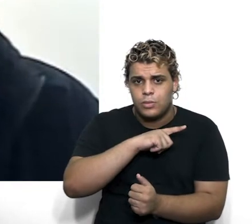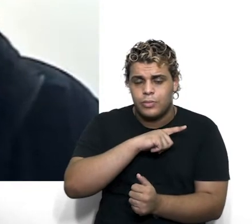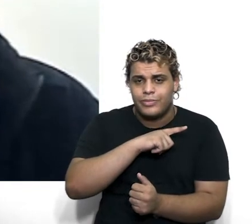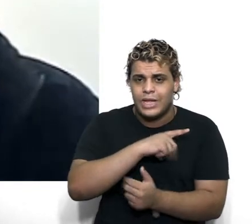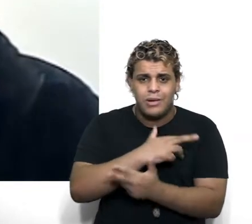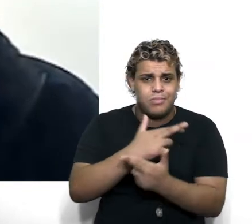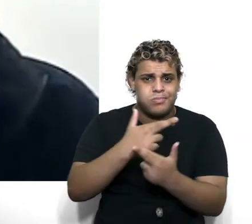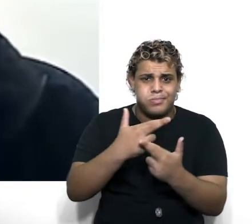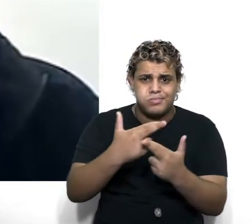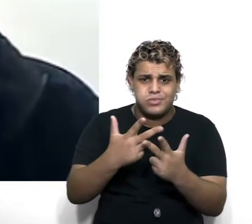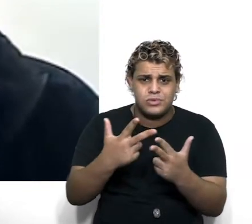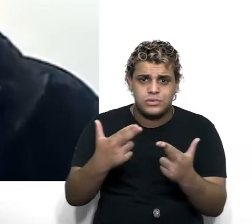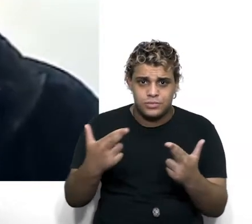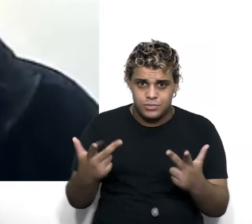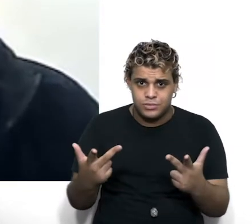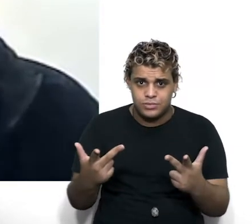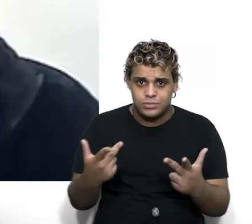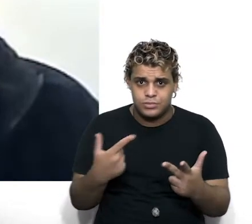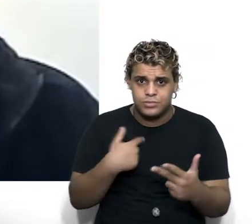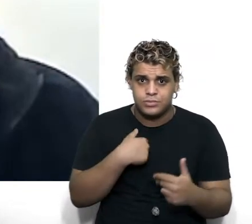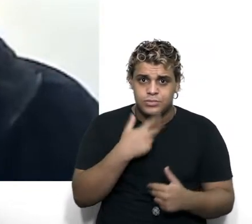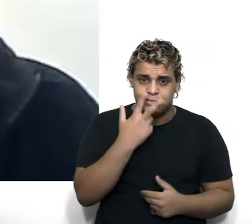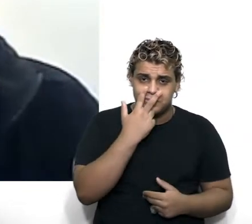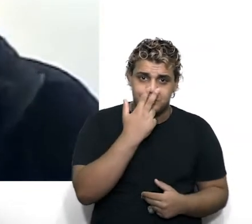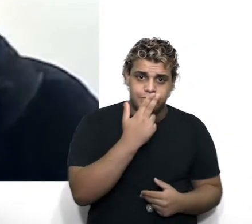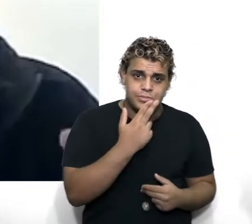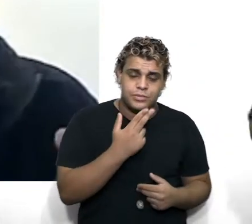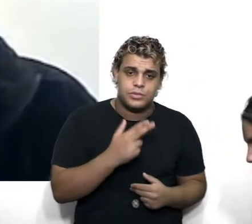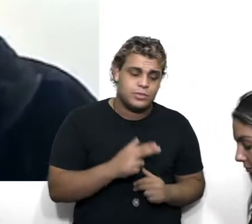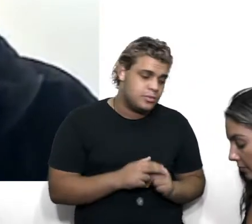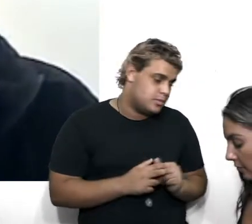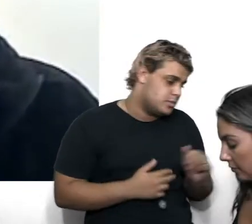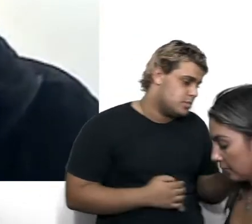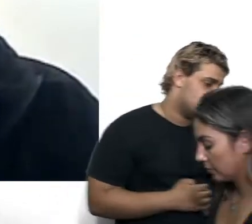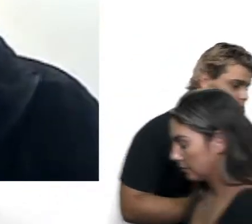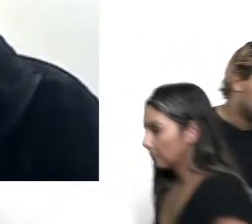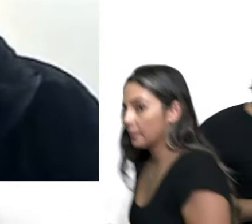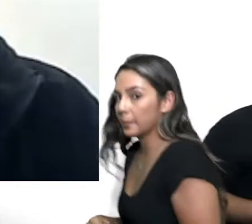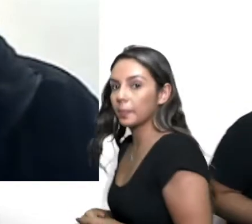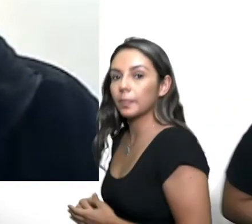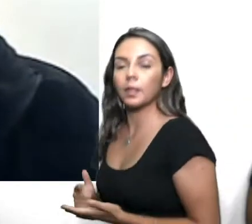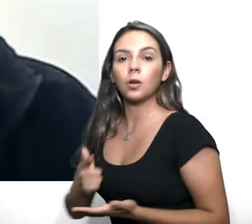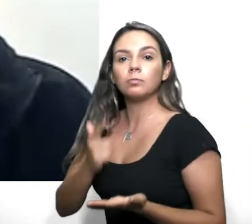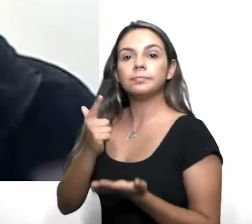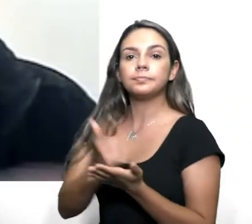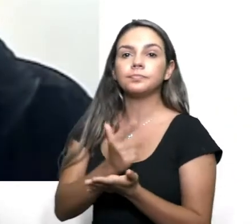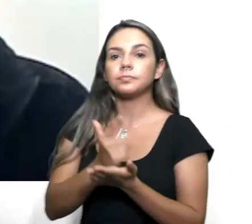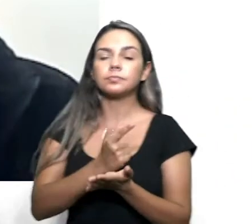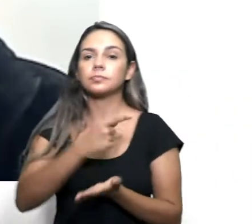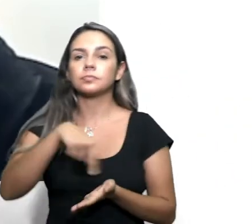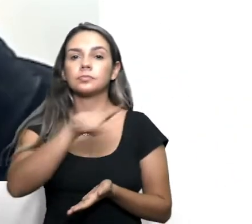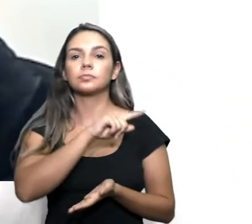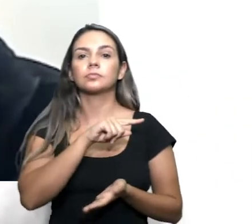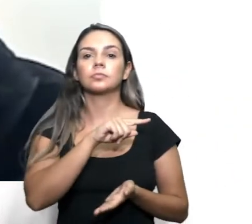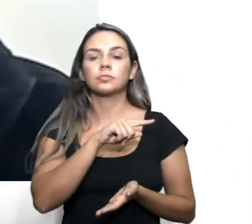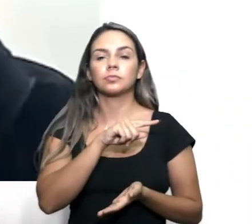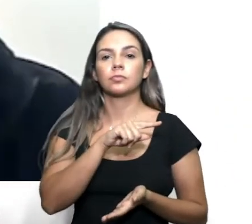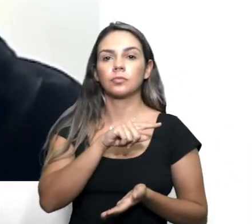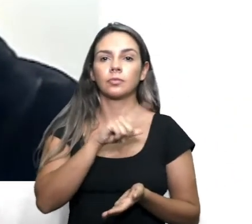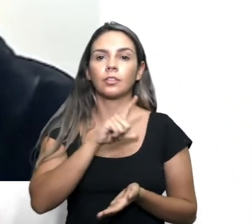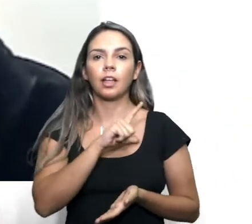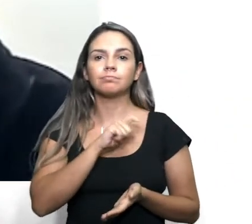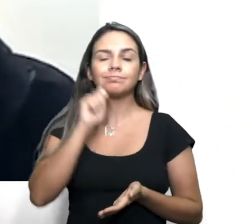si, os livros. Por exemplo, este Atlas chega normalmente a artistas, criadores